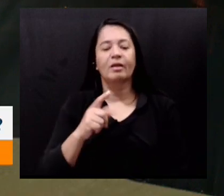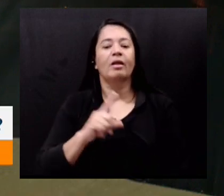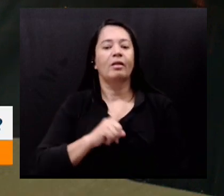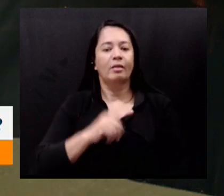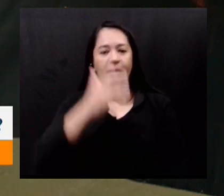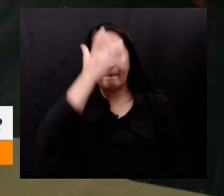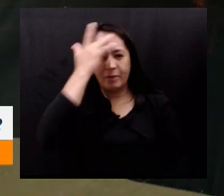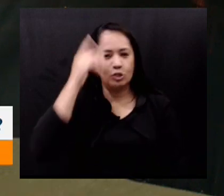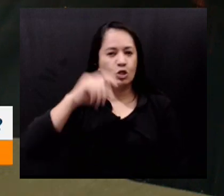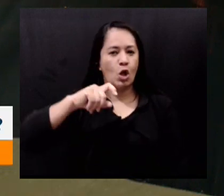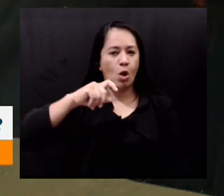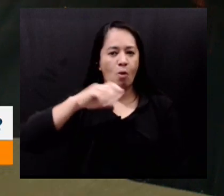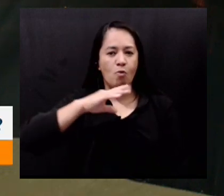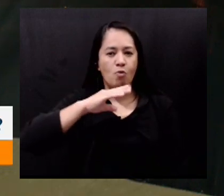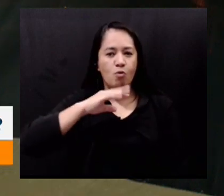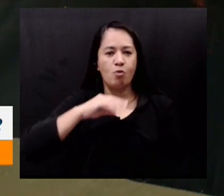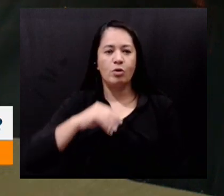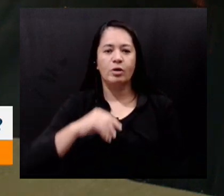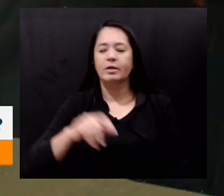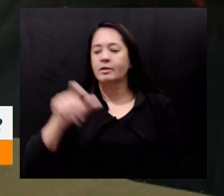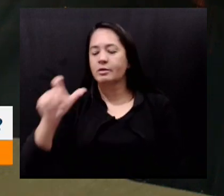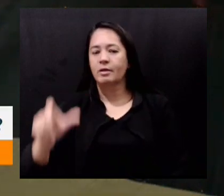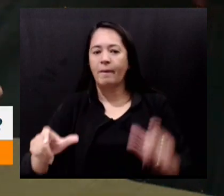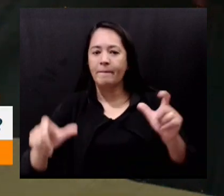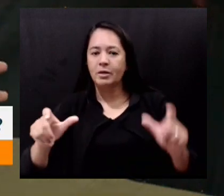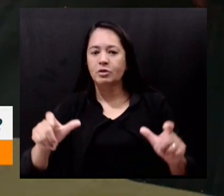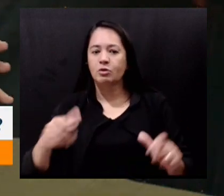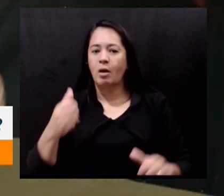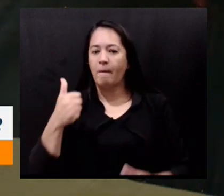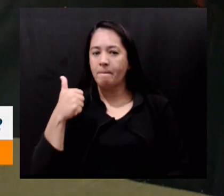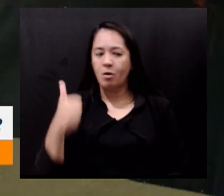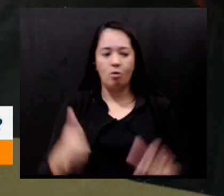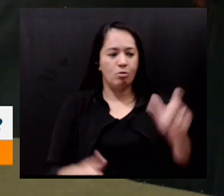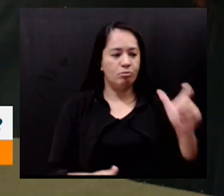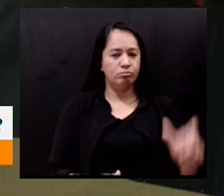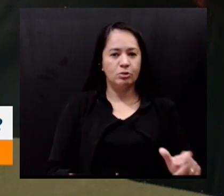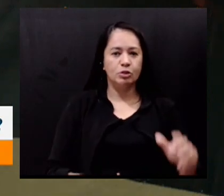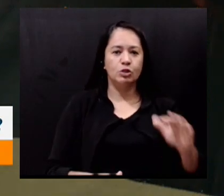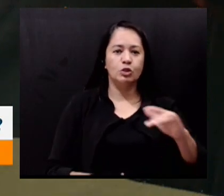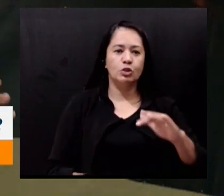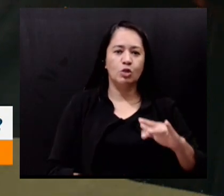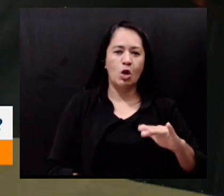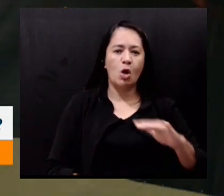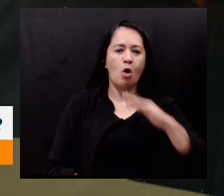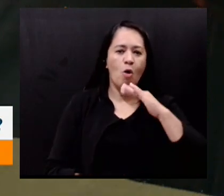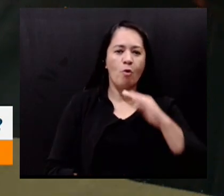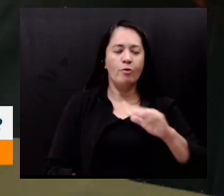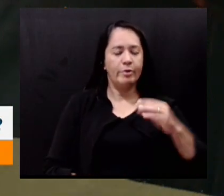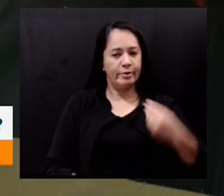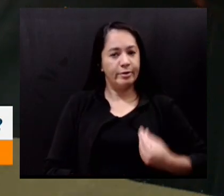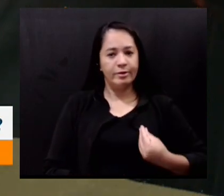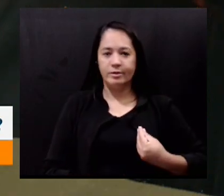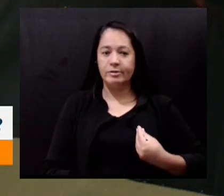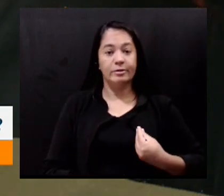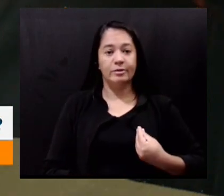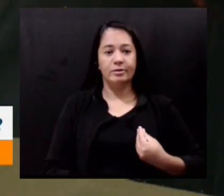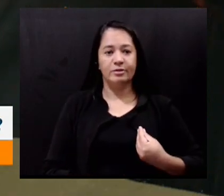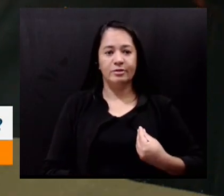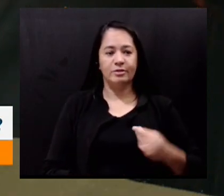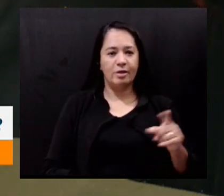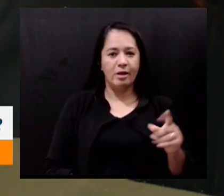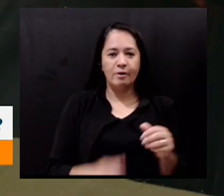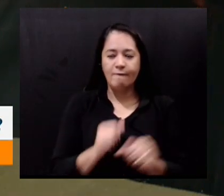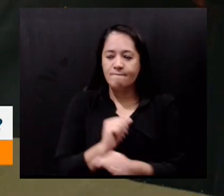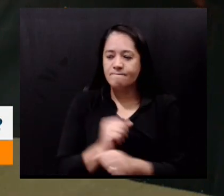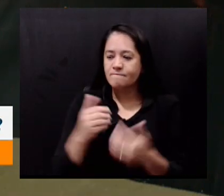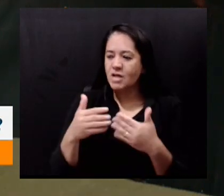tem gente ruim também. E as pessoas que não são boas, elas só estão esperando uma brecha. né? Vão lá ver uma brechinha, poxa, hoje eu vou